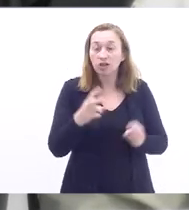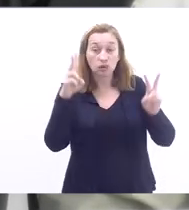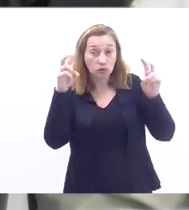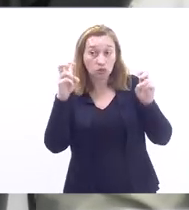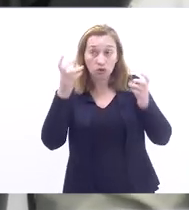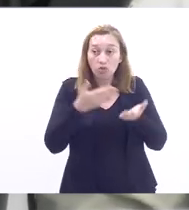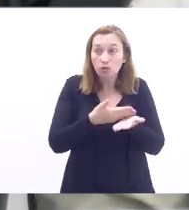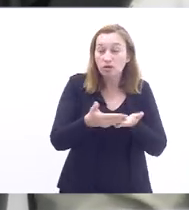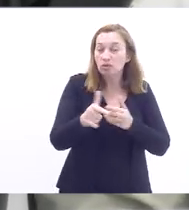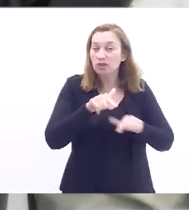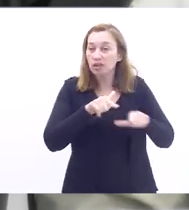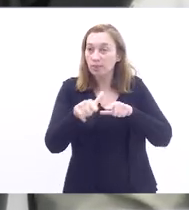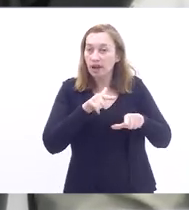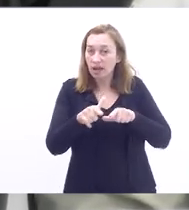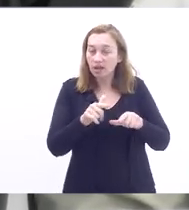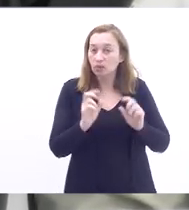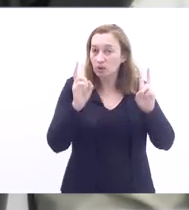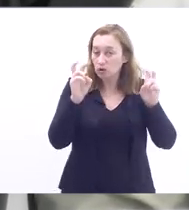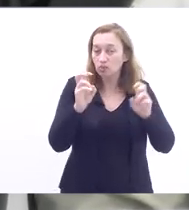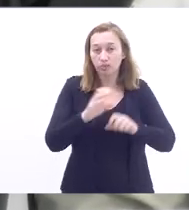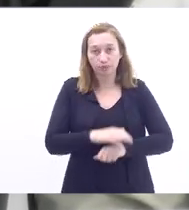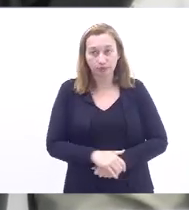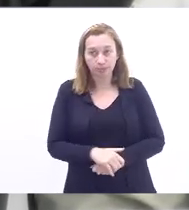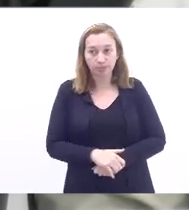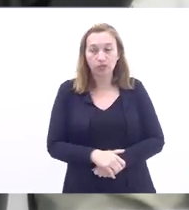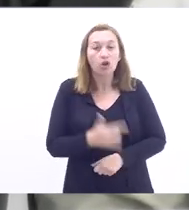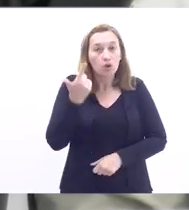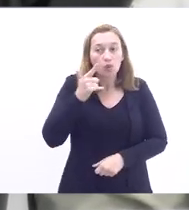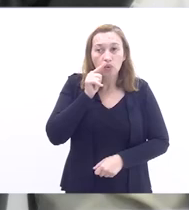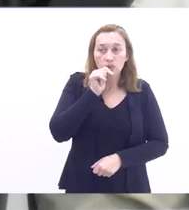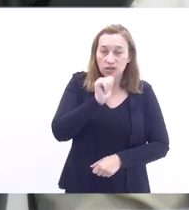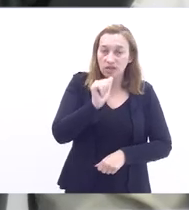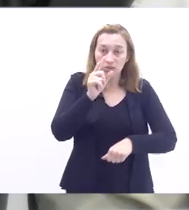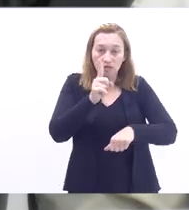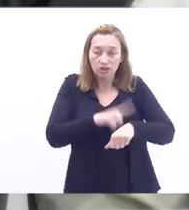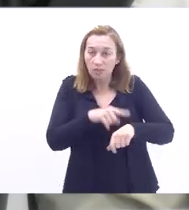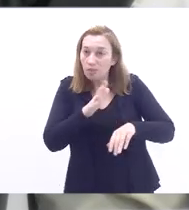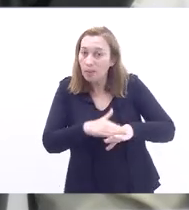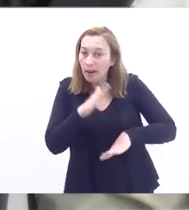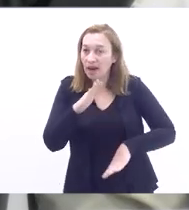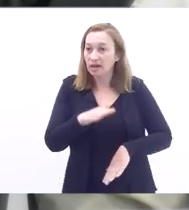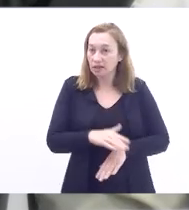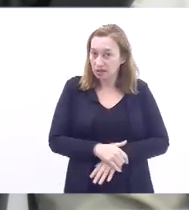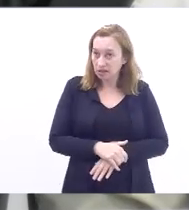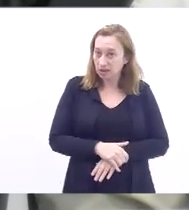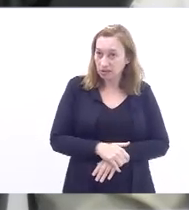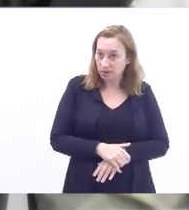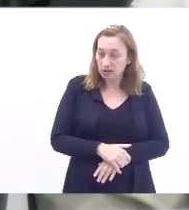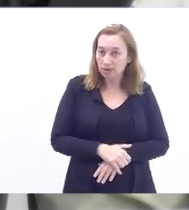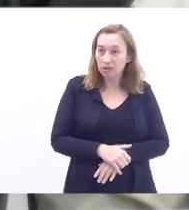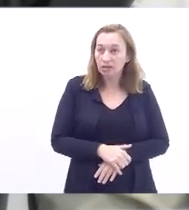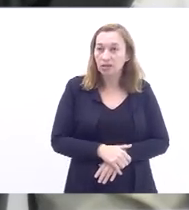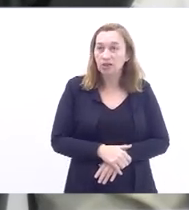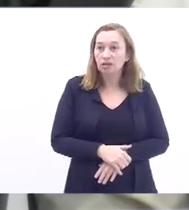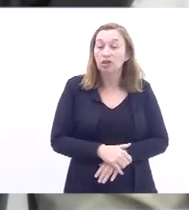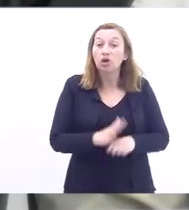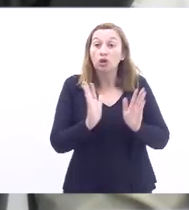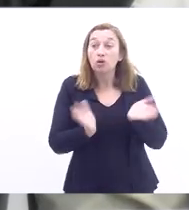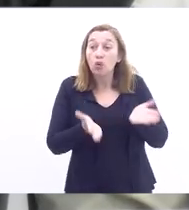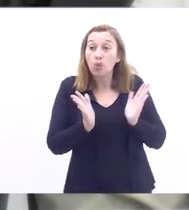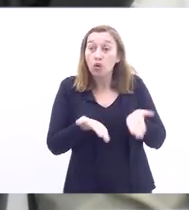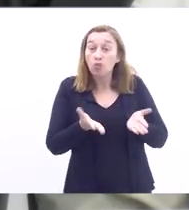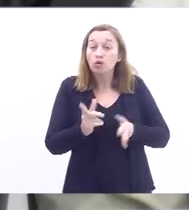como começou a trabalhar no início nos rins conseguimos uma margem de tempo a partir do qual todo protegido e